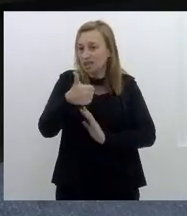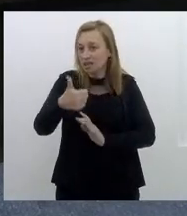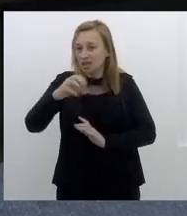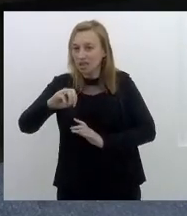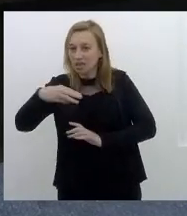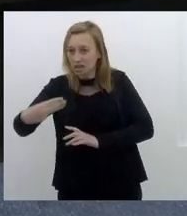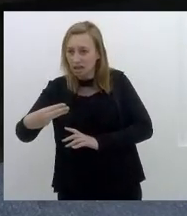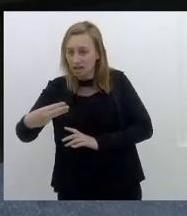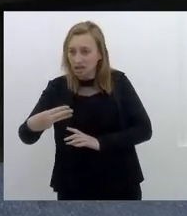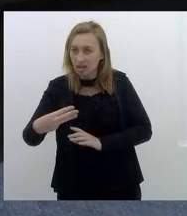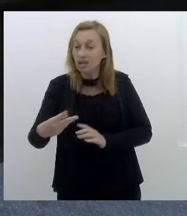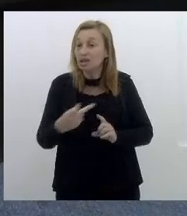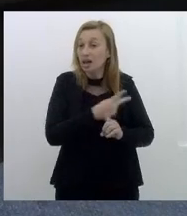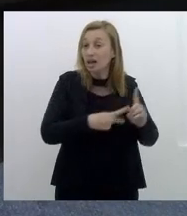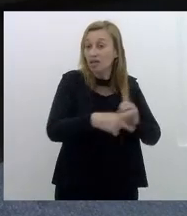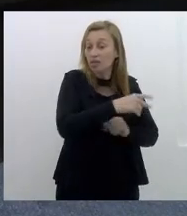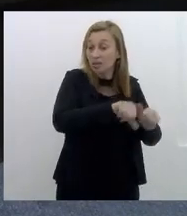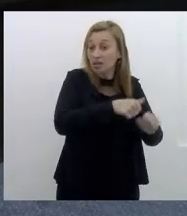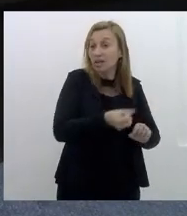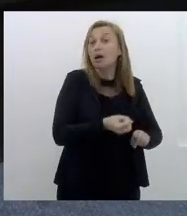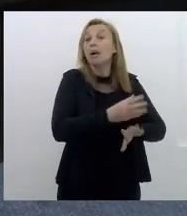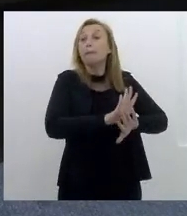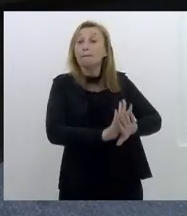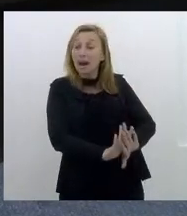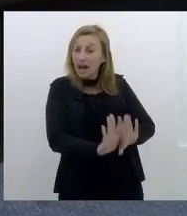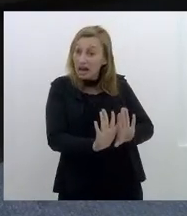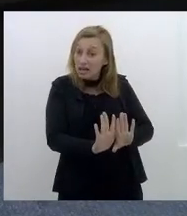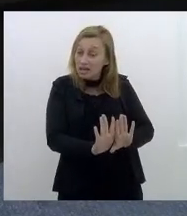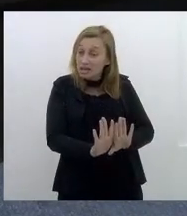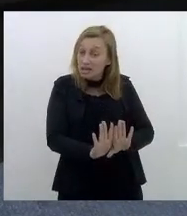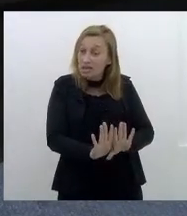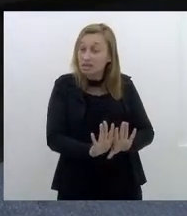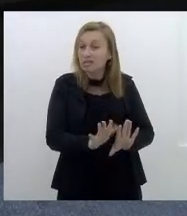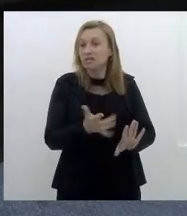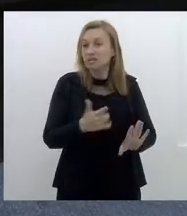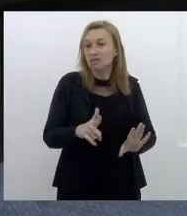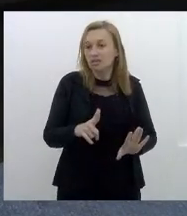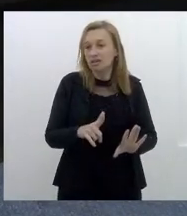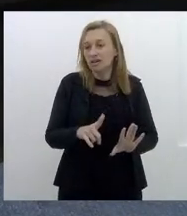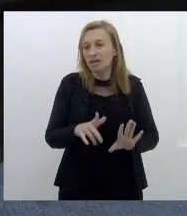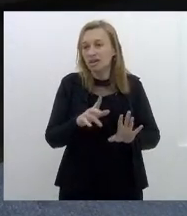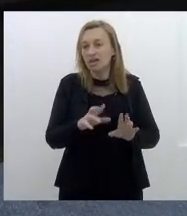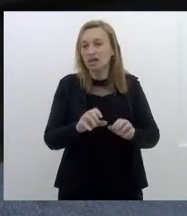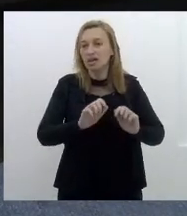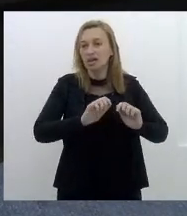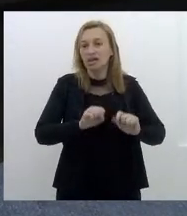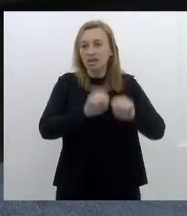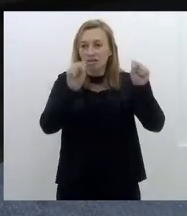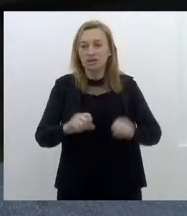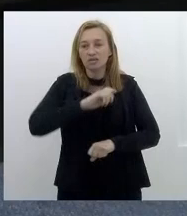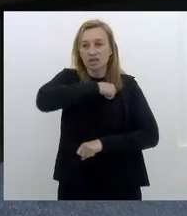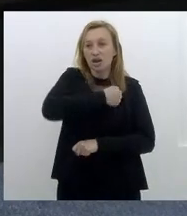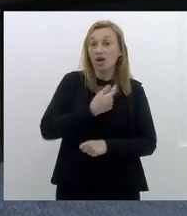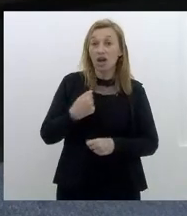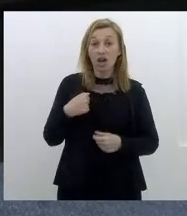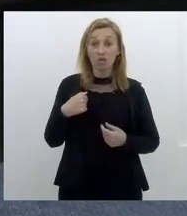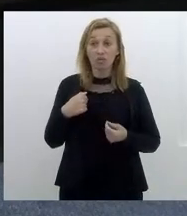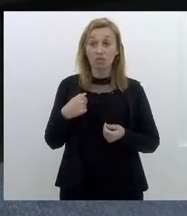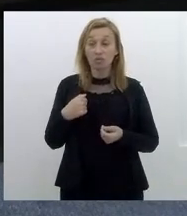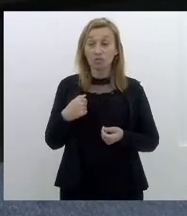103 da reforma previdenciária mas sim o regime de recuperação fiscal eu sou refém o regime de recuperação